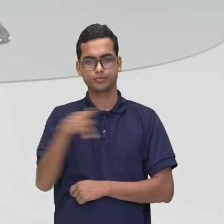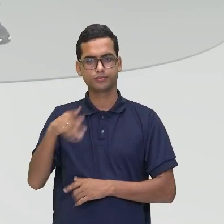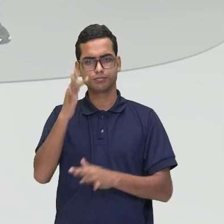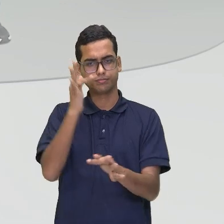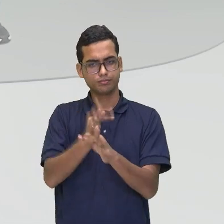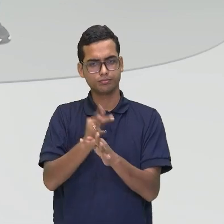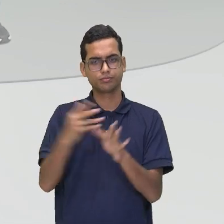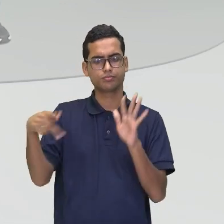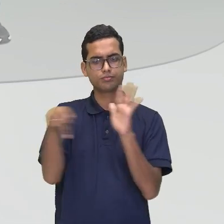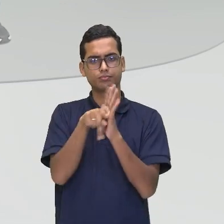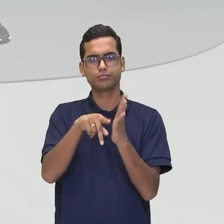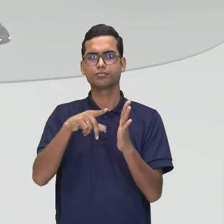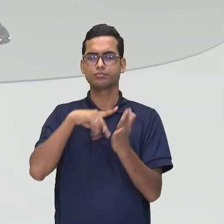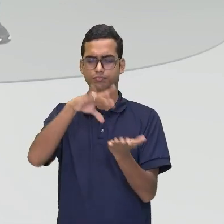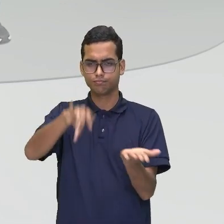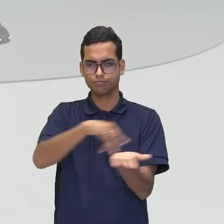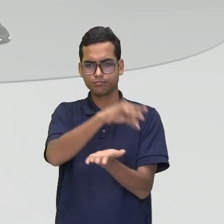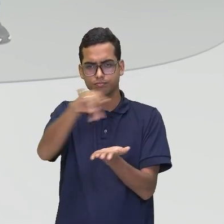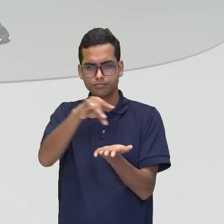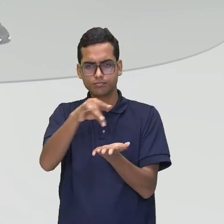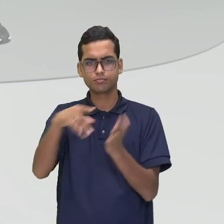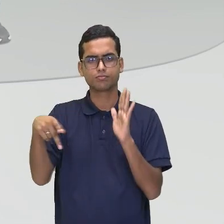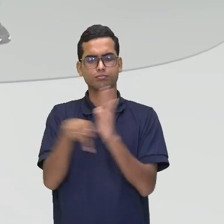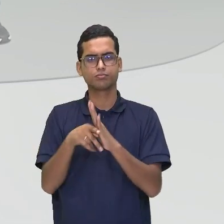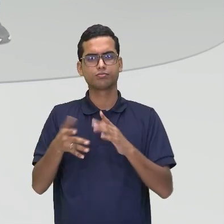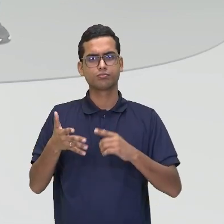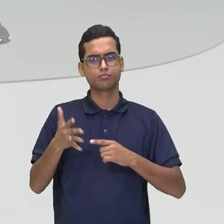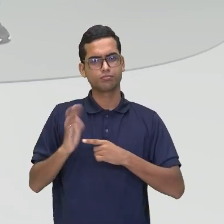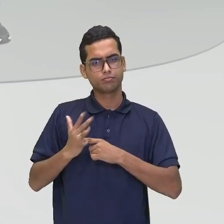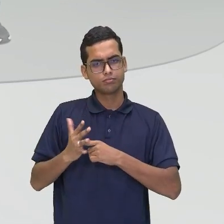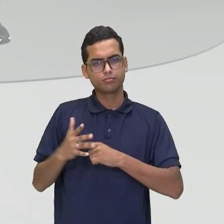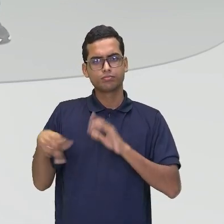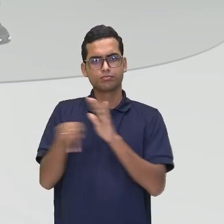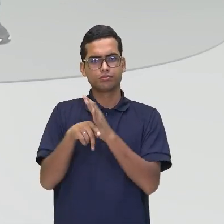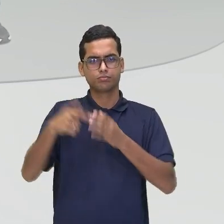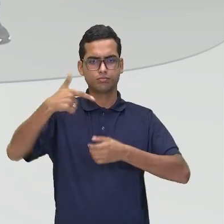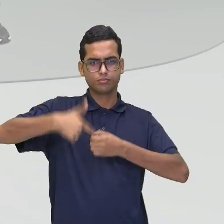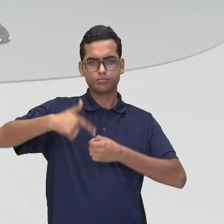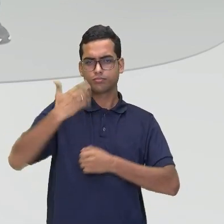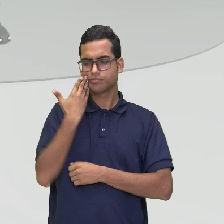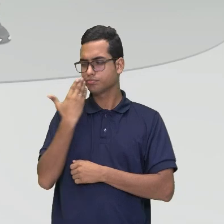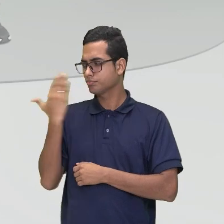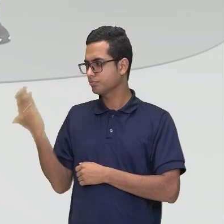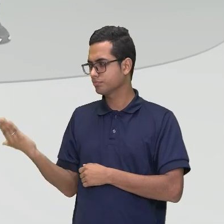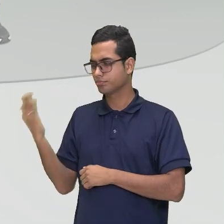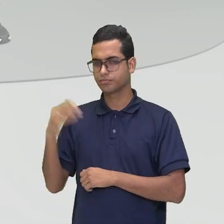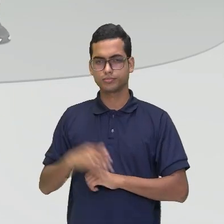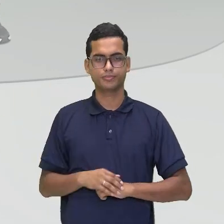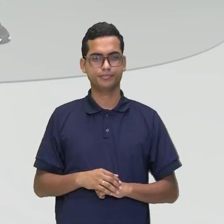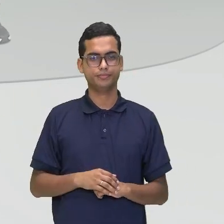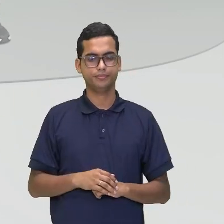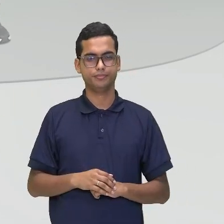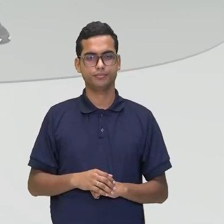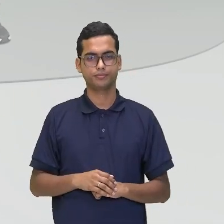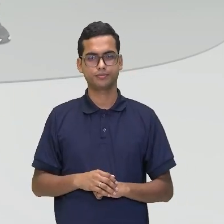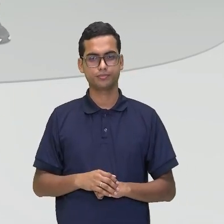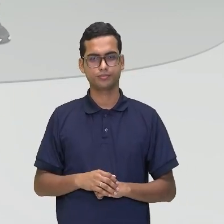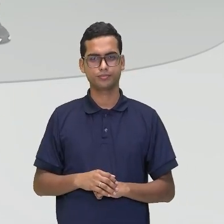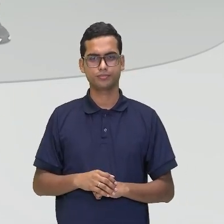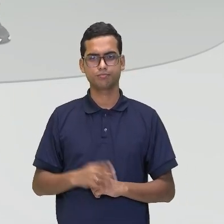comentar sobre o motor diesel, o ciclo de diesel, tá certo? Bom, esse ciclo ele foi pela primeira